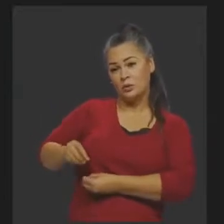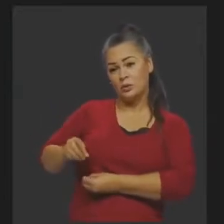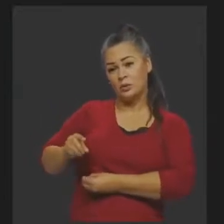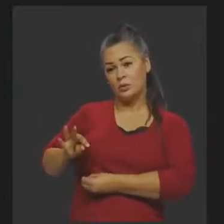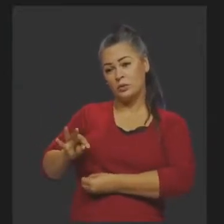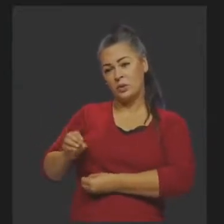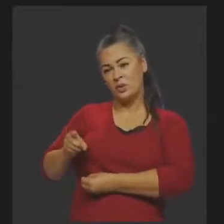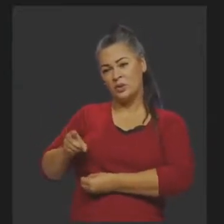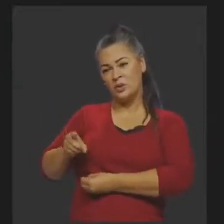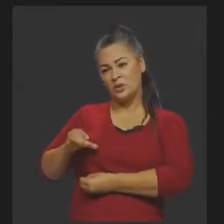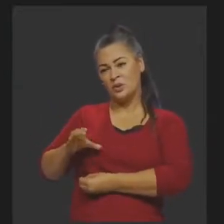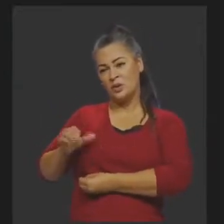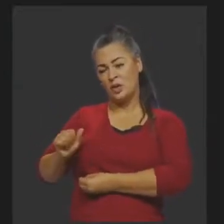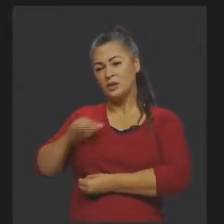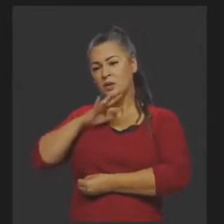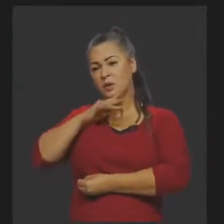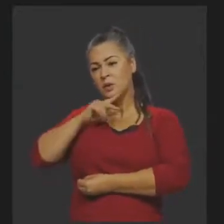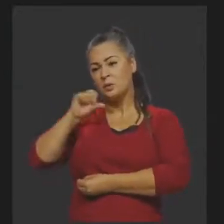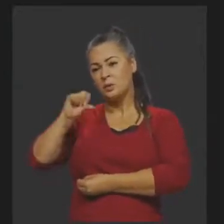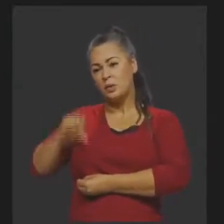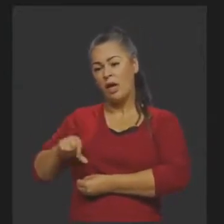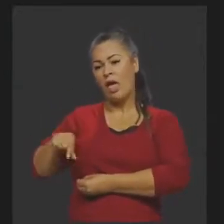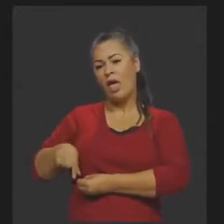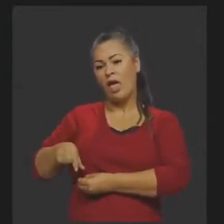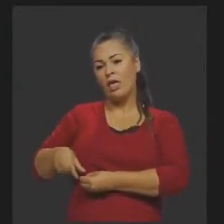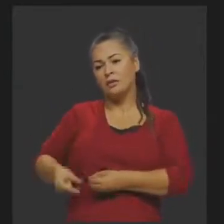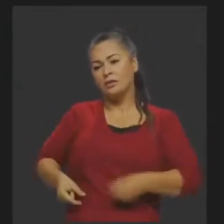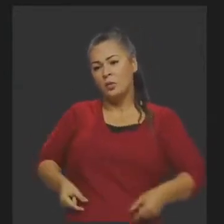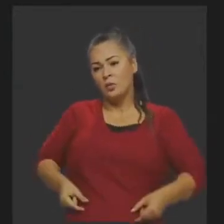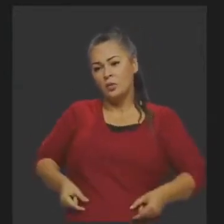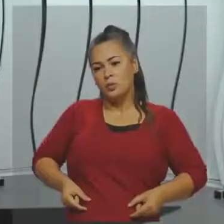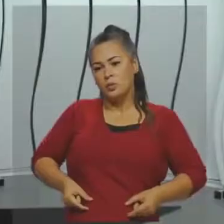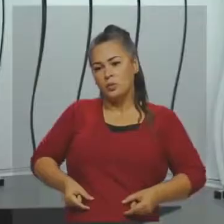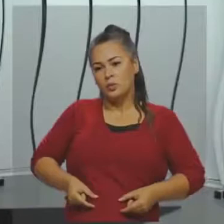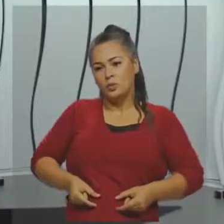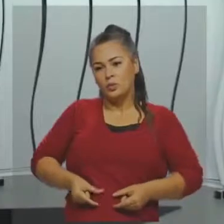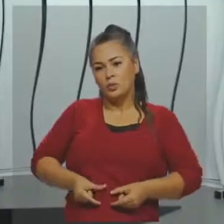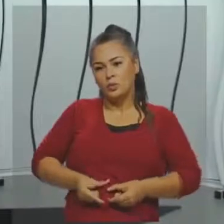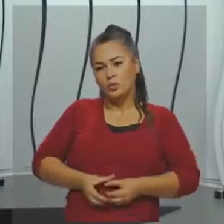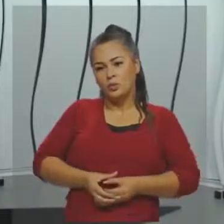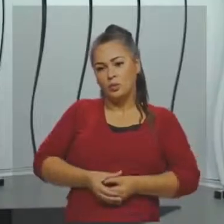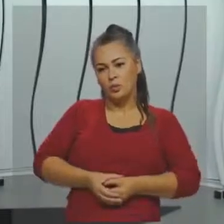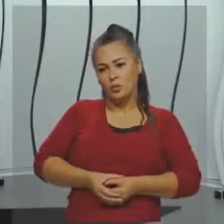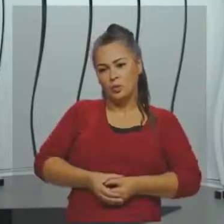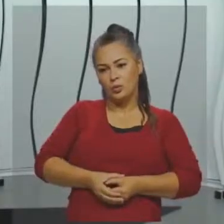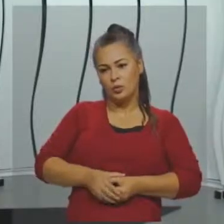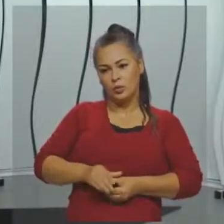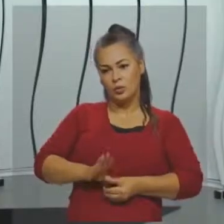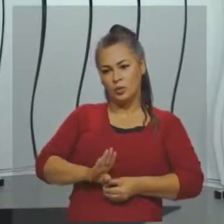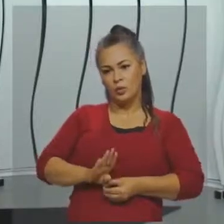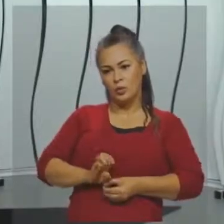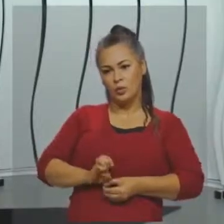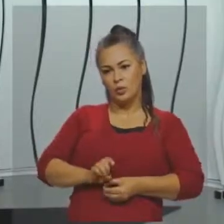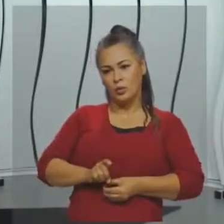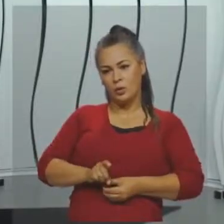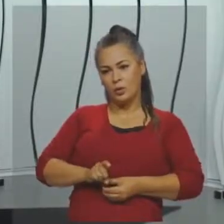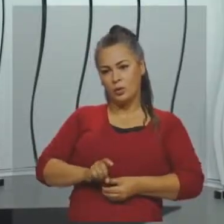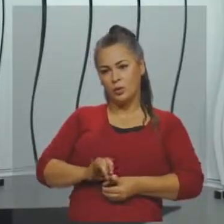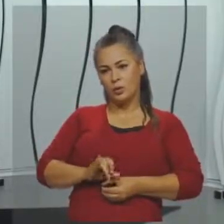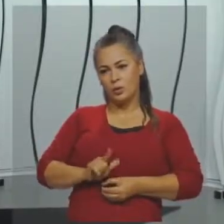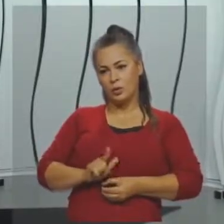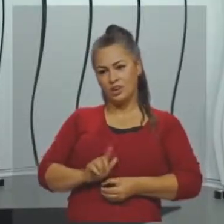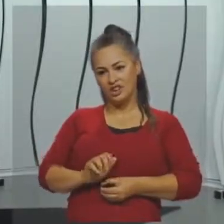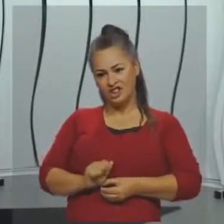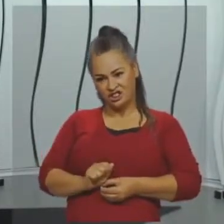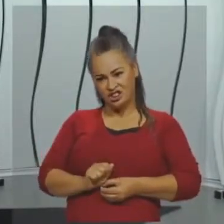ureteres. Esses ureteres é que vão conduzir a urina dos rins até a bexiga. Então a urina, que nós sabemos agora que é composta